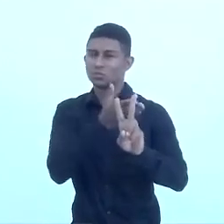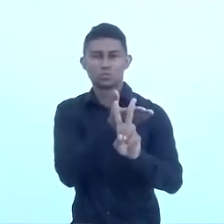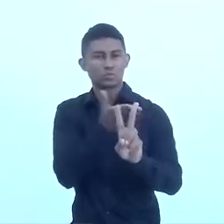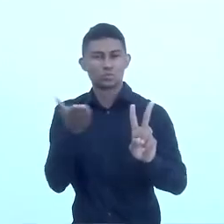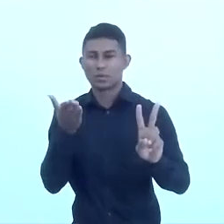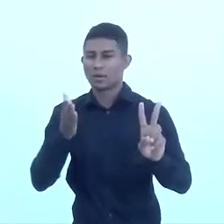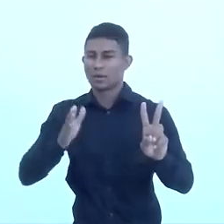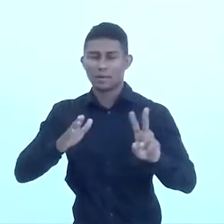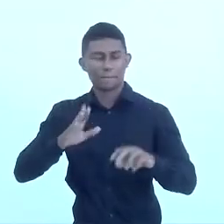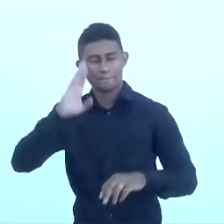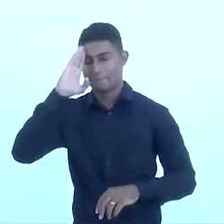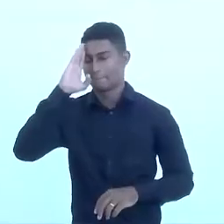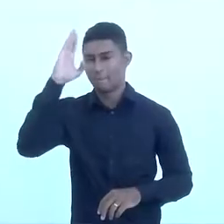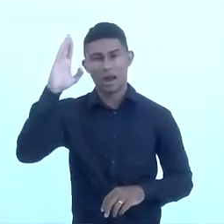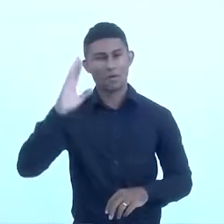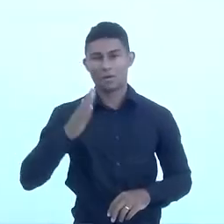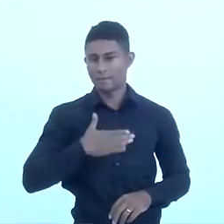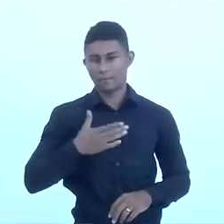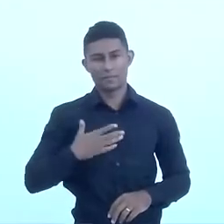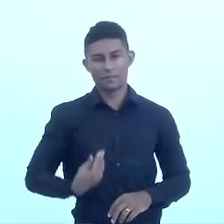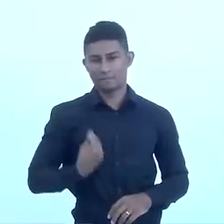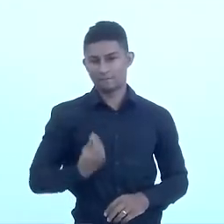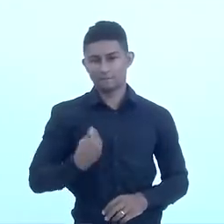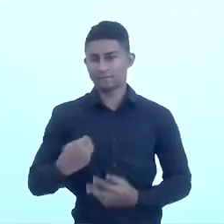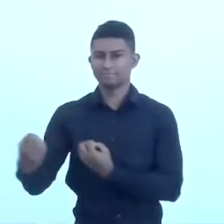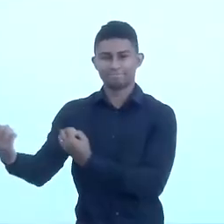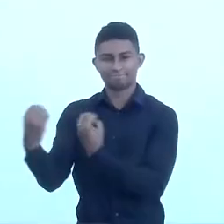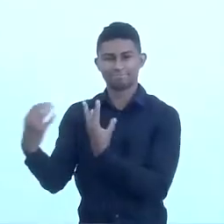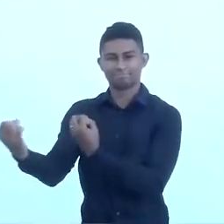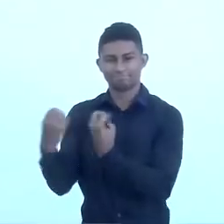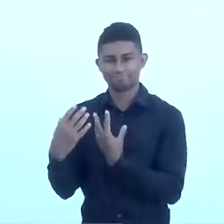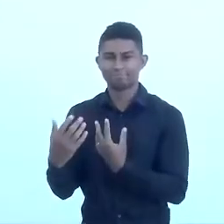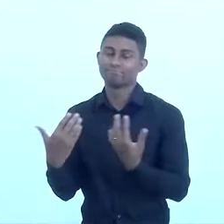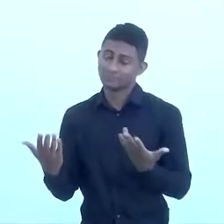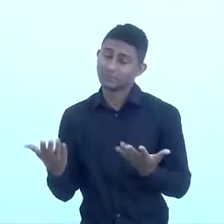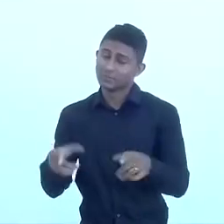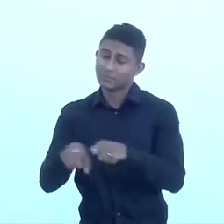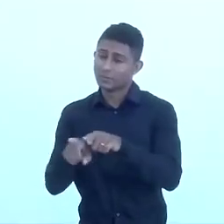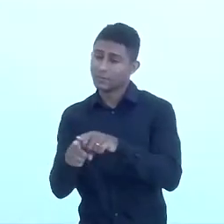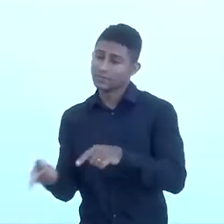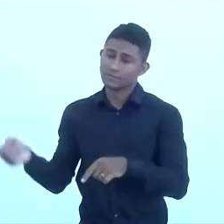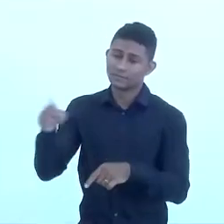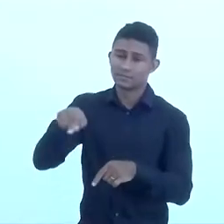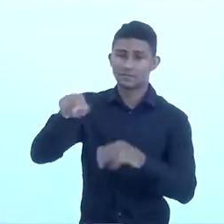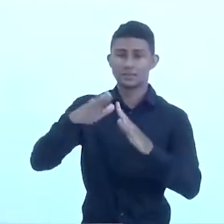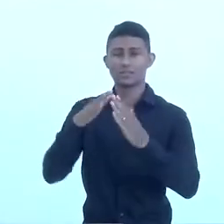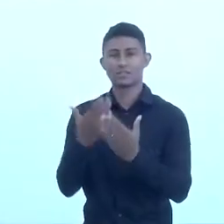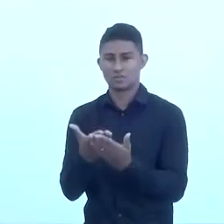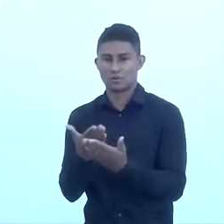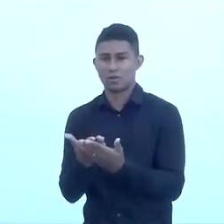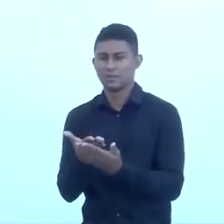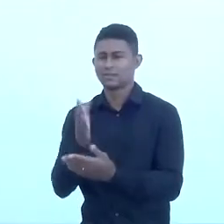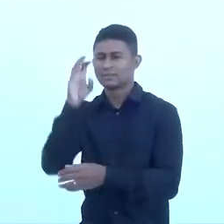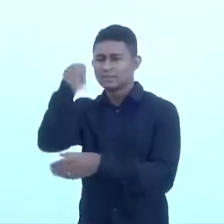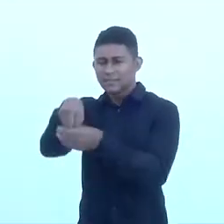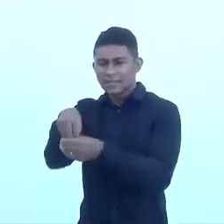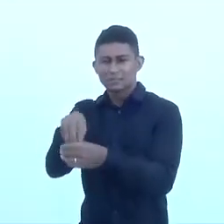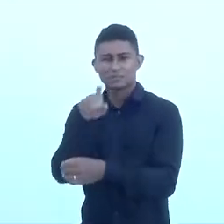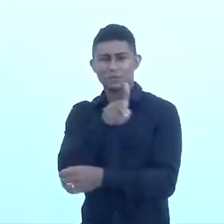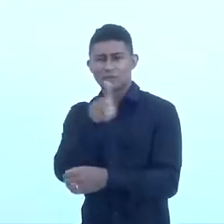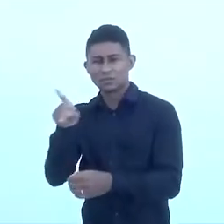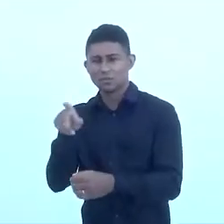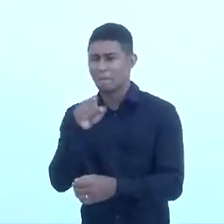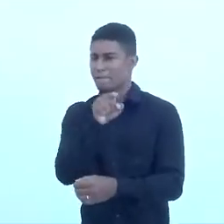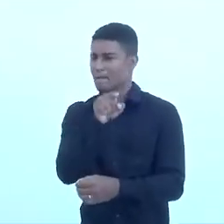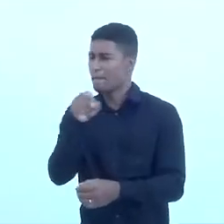dois mais fortes elementos da minha formação. Evidentemente, com a escola, né, também. Professores